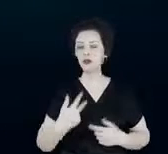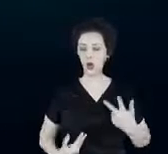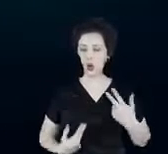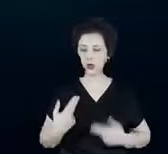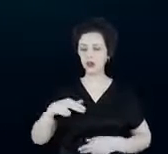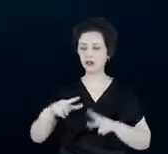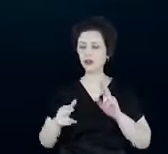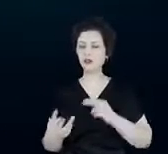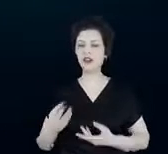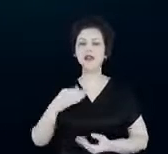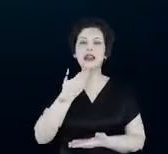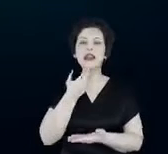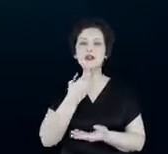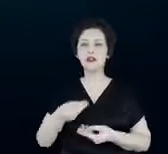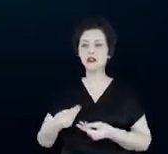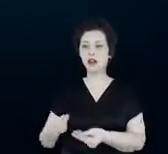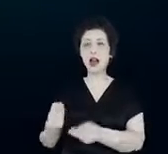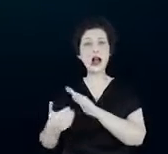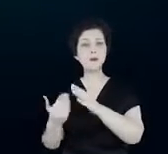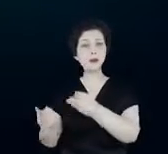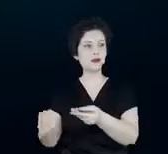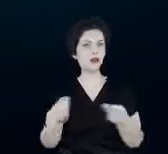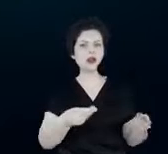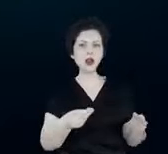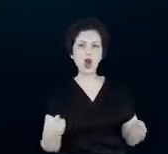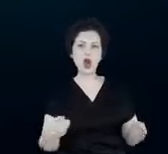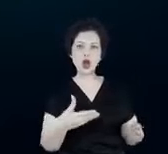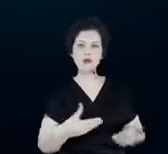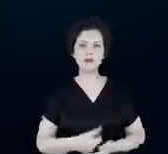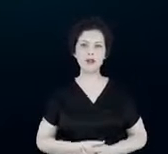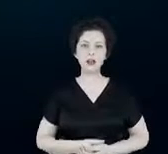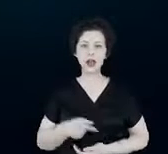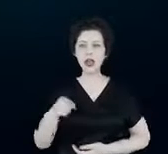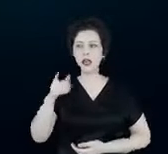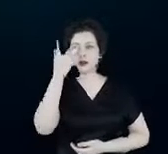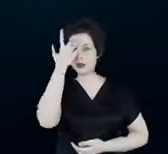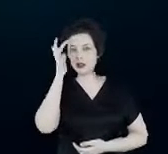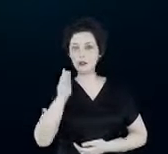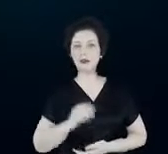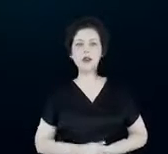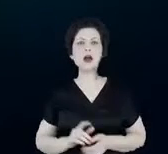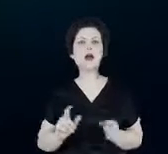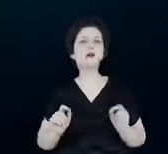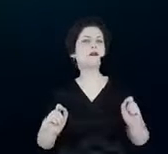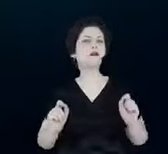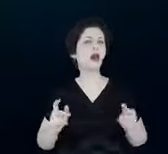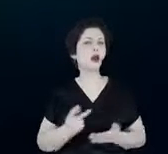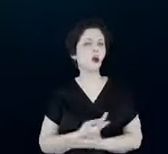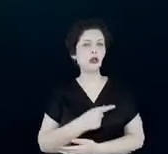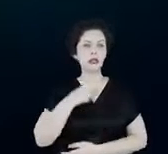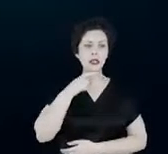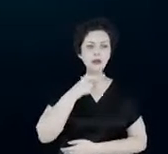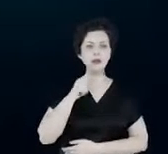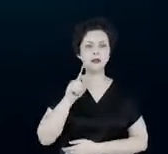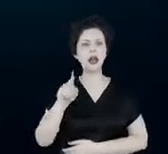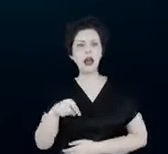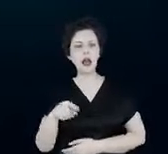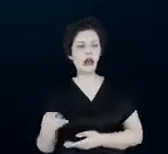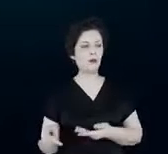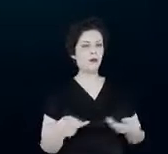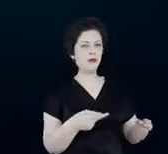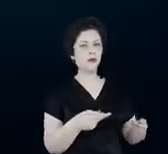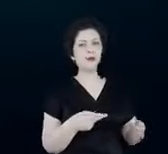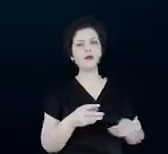e eu falei com o defeito empresa mandou uma nova para ele porque eles não sabiam que a gente errado e a gente falou na dúvida do cliente é